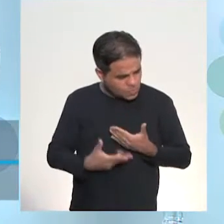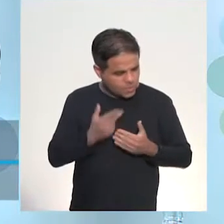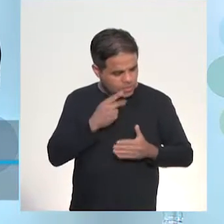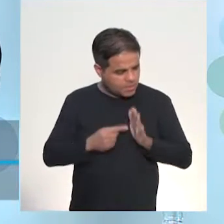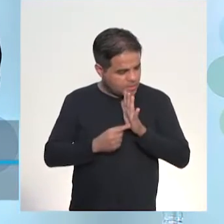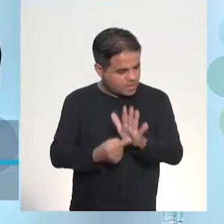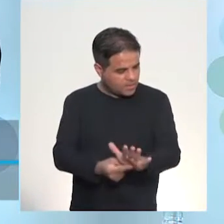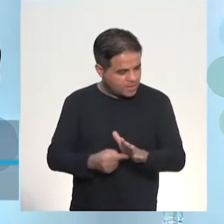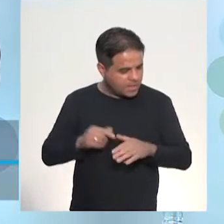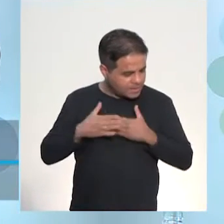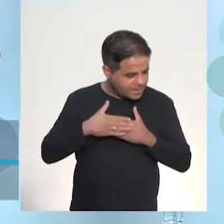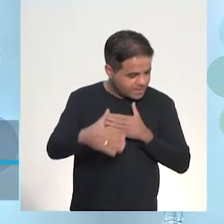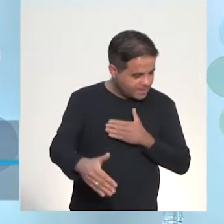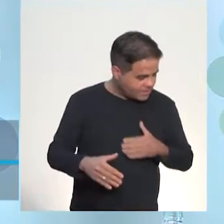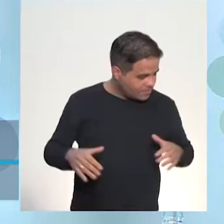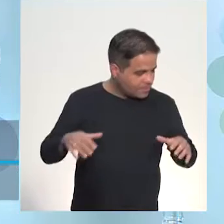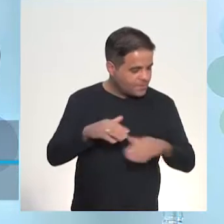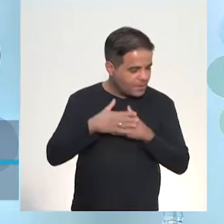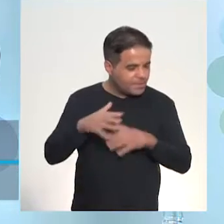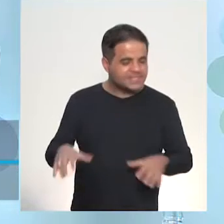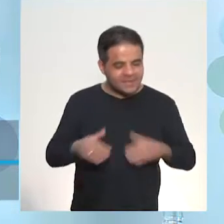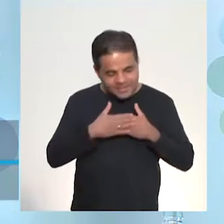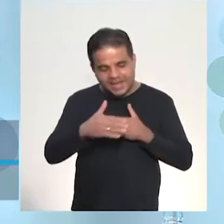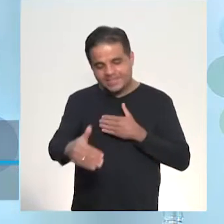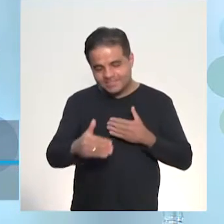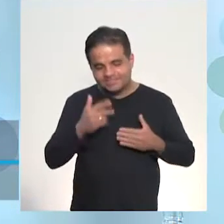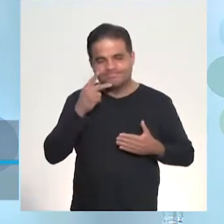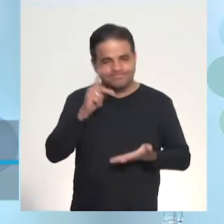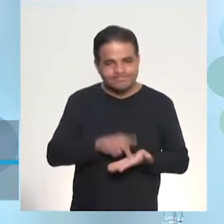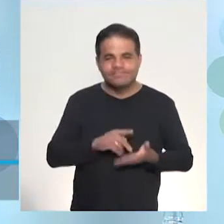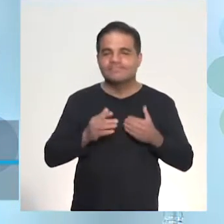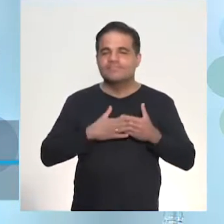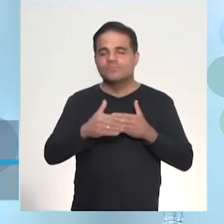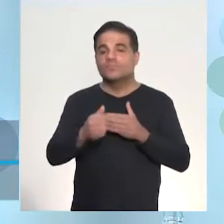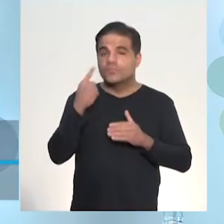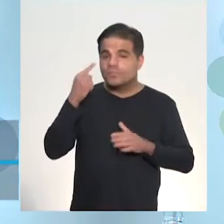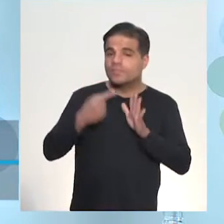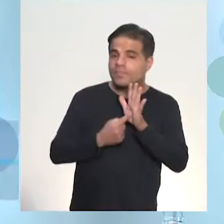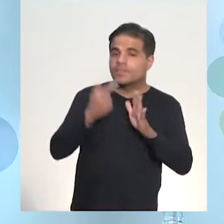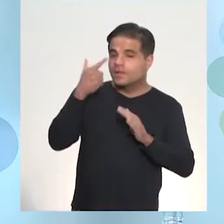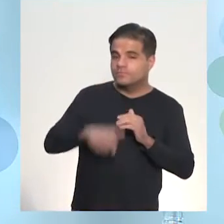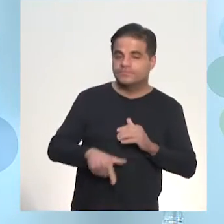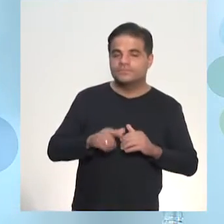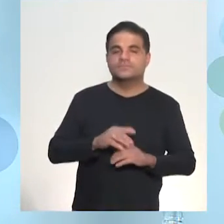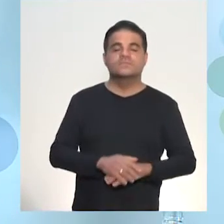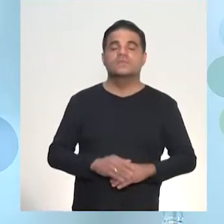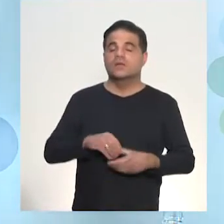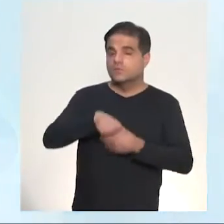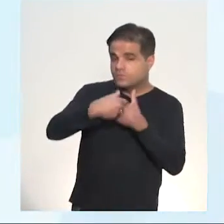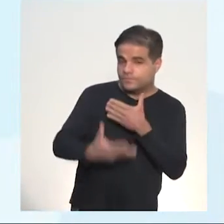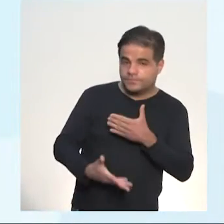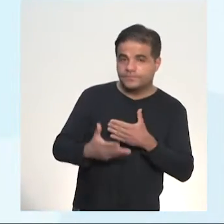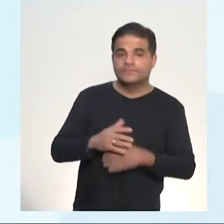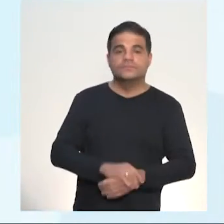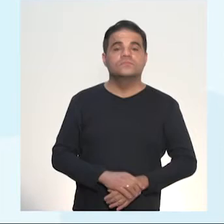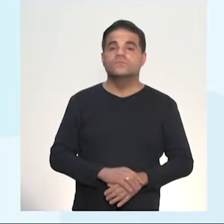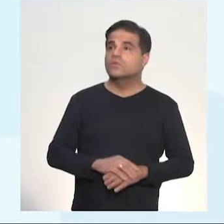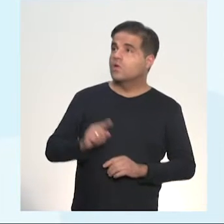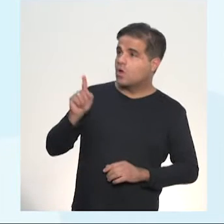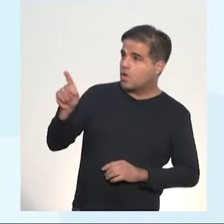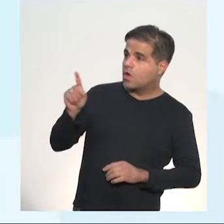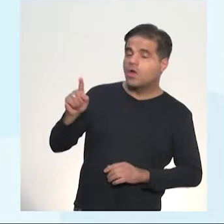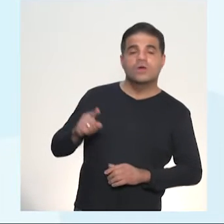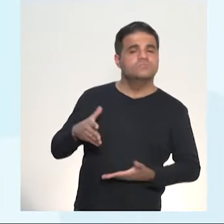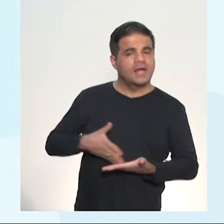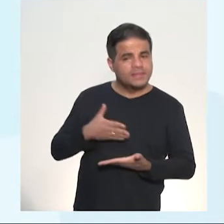bem hoje está relacionado ao quê? A sequência de atividade 3. Eu vou pedir para pôr na tela de novo esse conteúdo. Olha só,